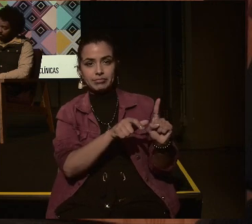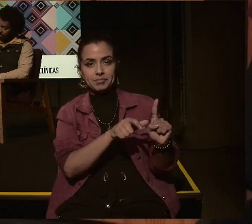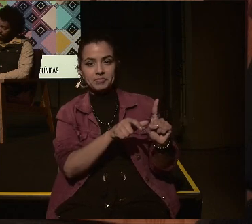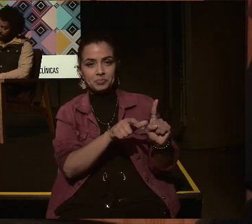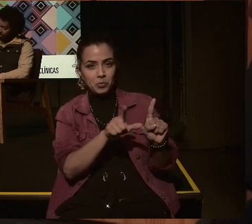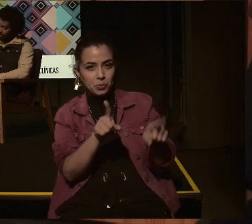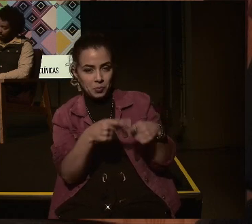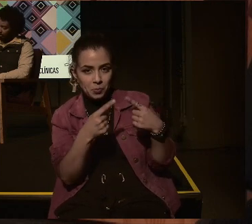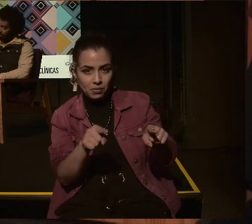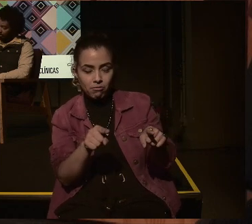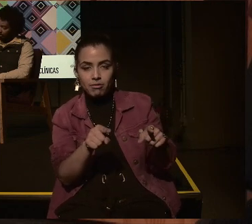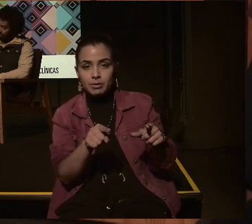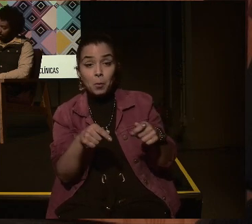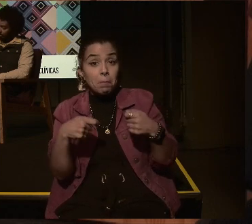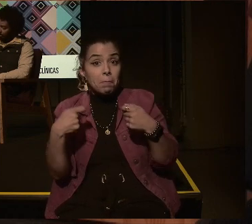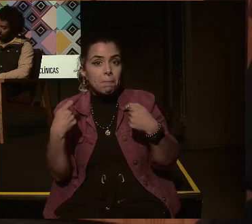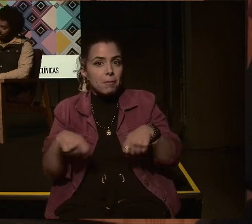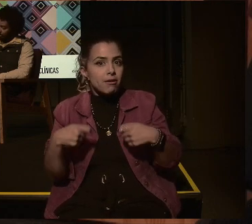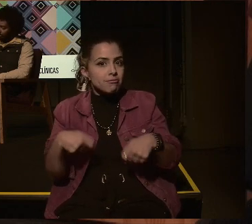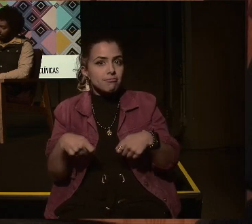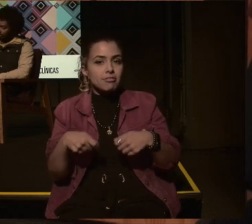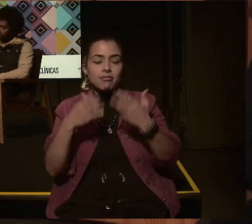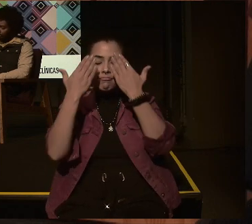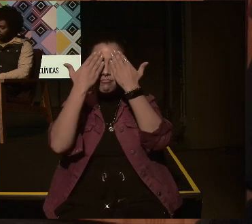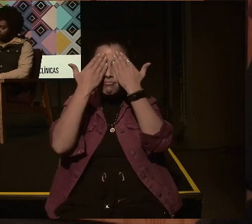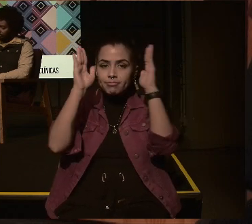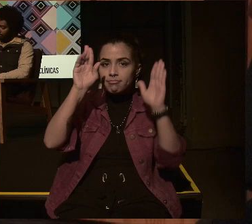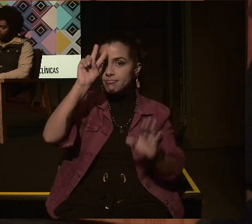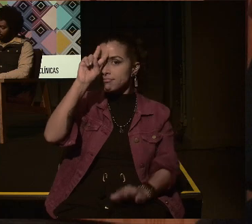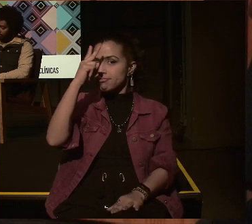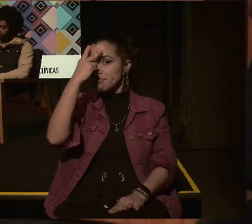ou a gente vai continuar insistindo